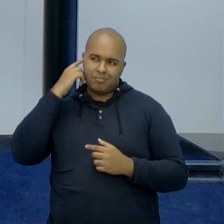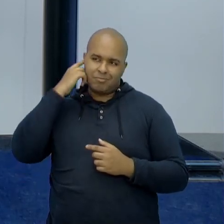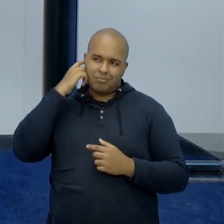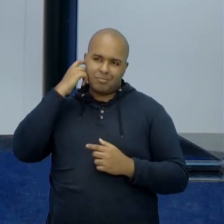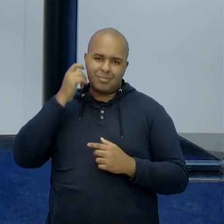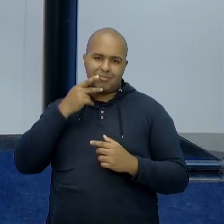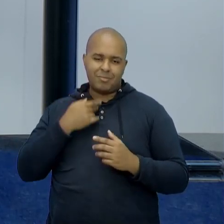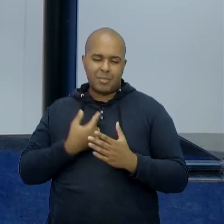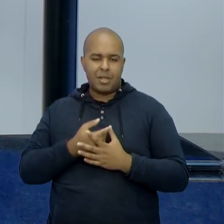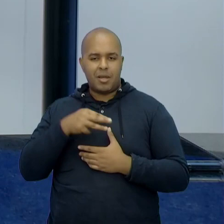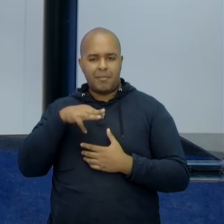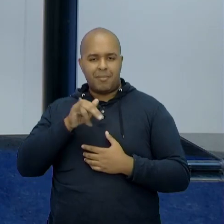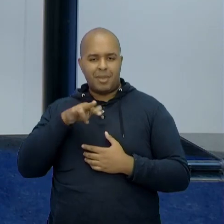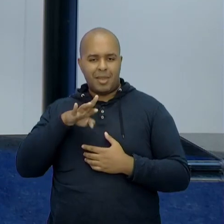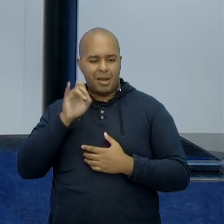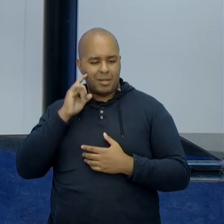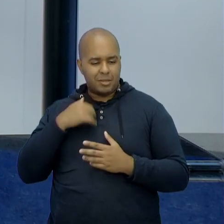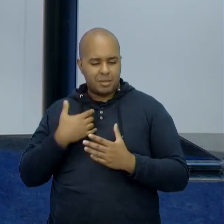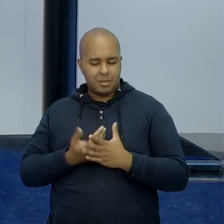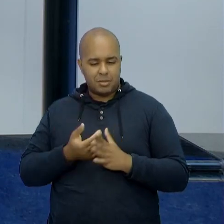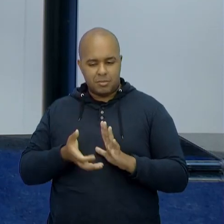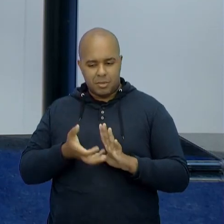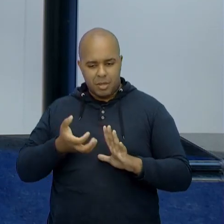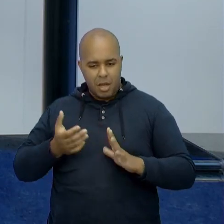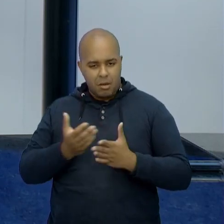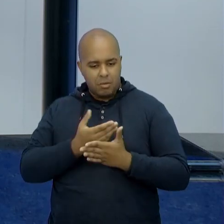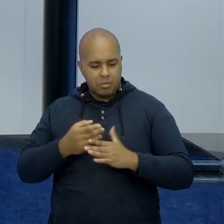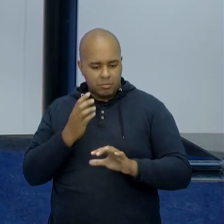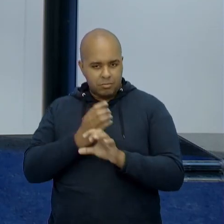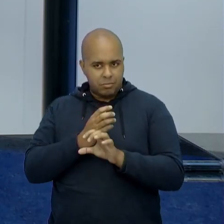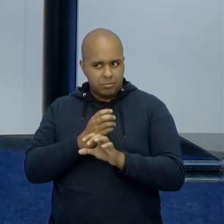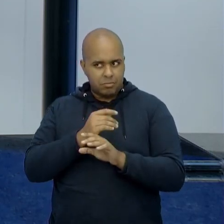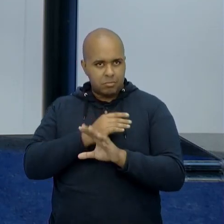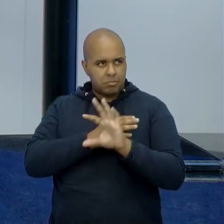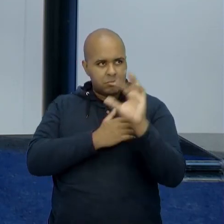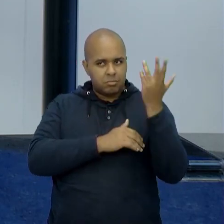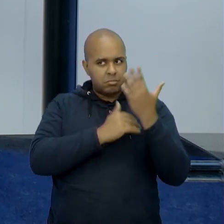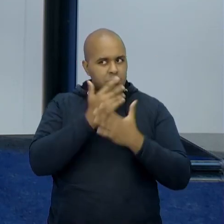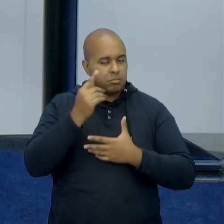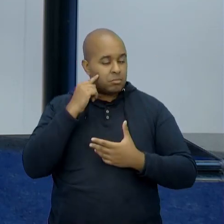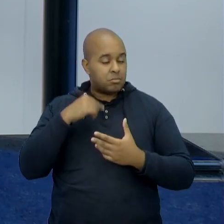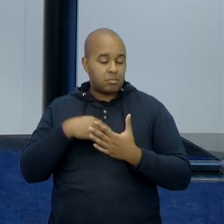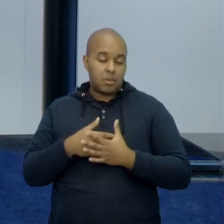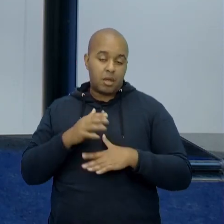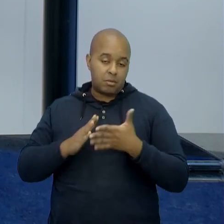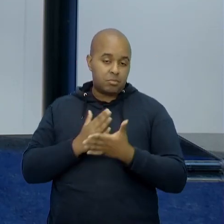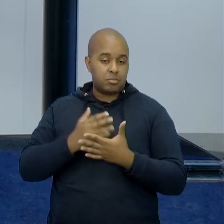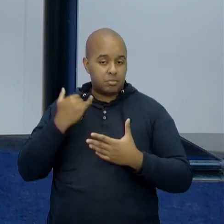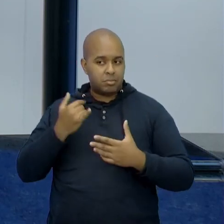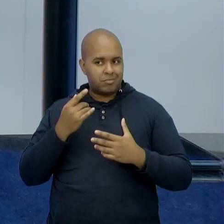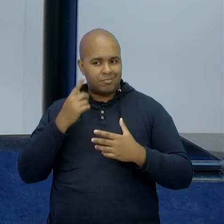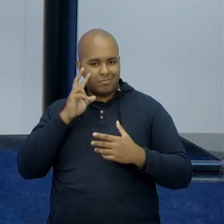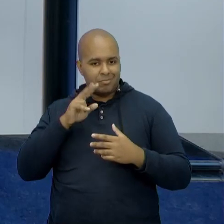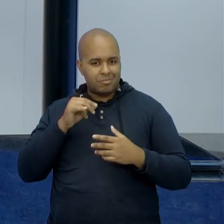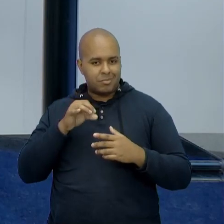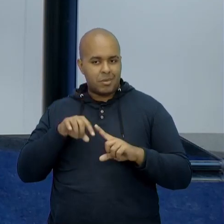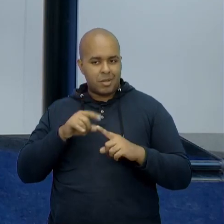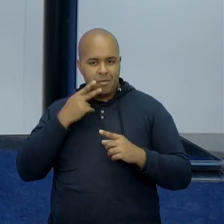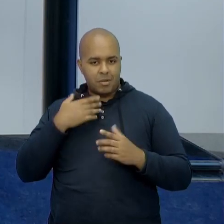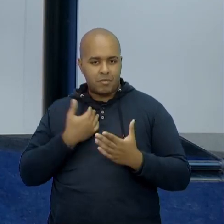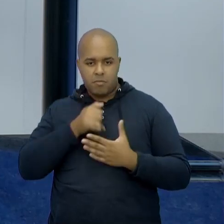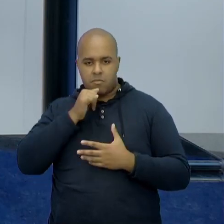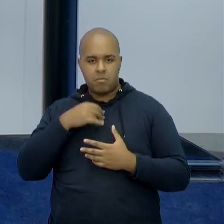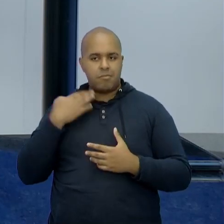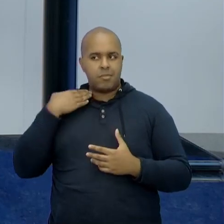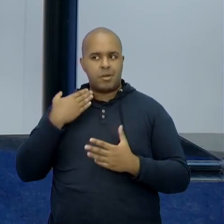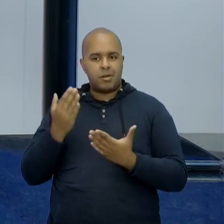uma mineração, a gente está falando de alguns impactos ambientais que são super relevantes. Mas a gente falar de um banco,